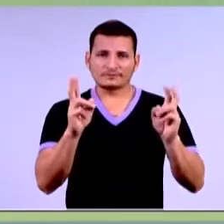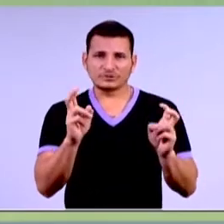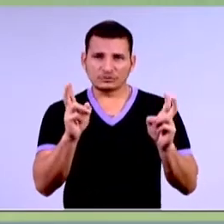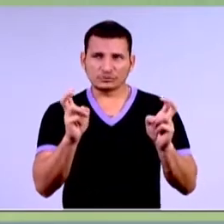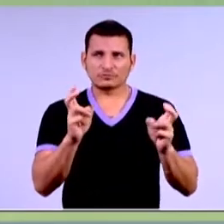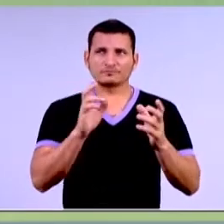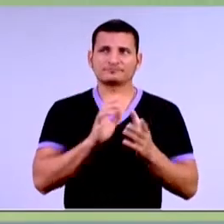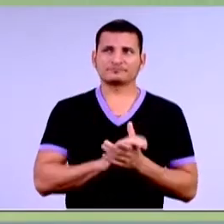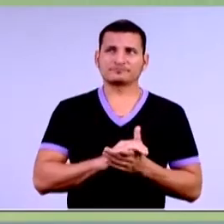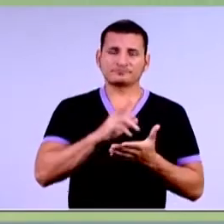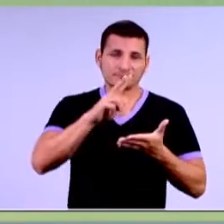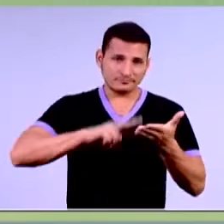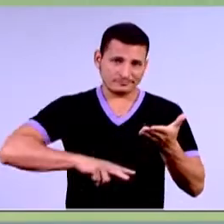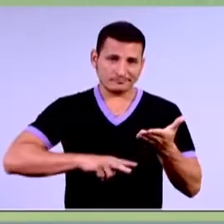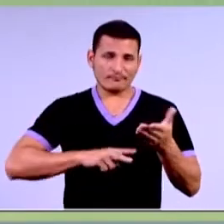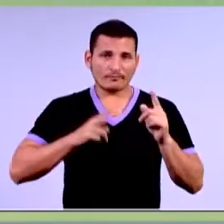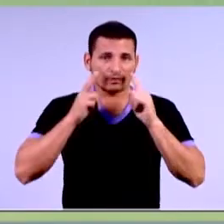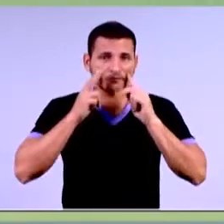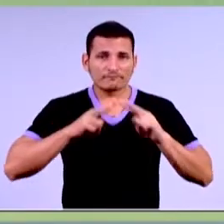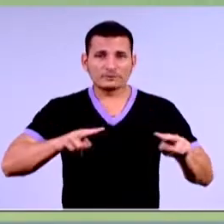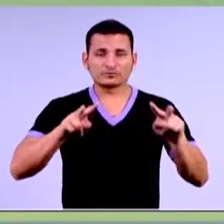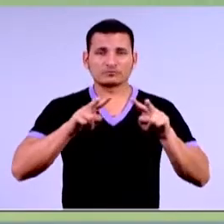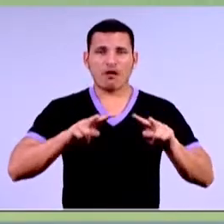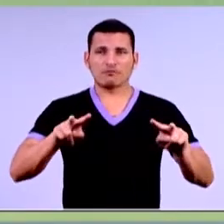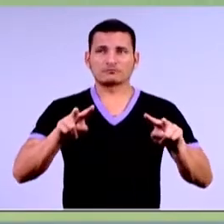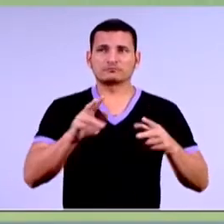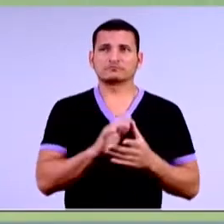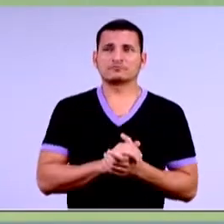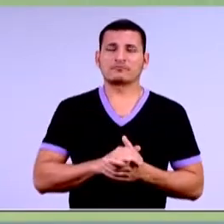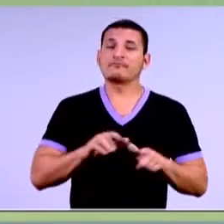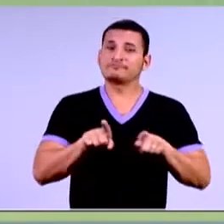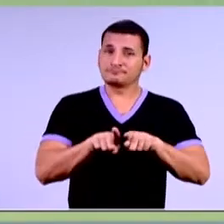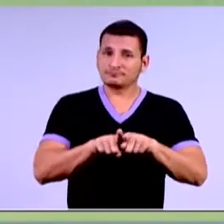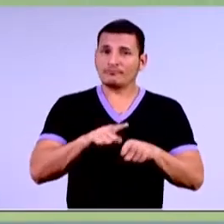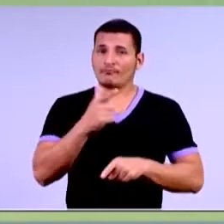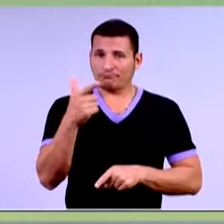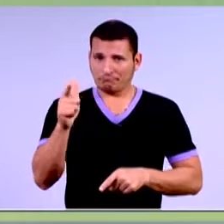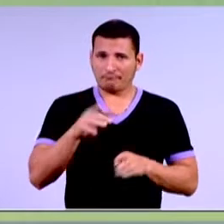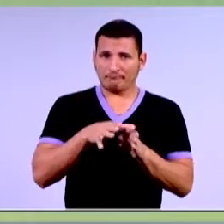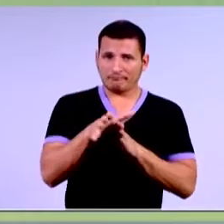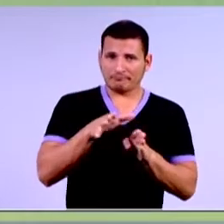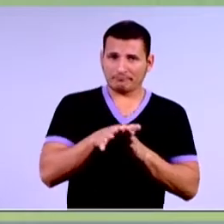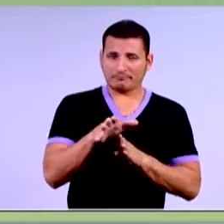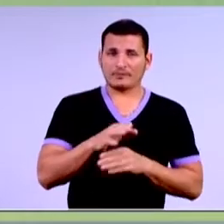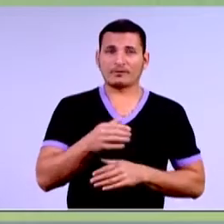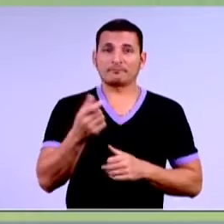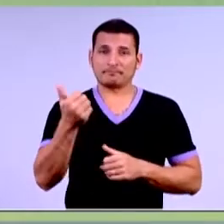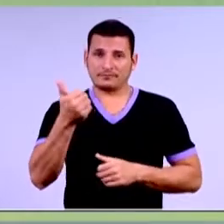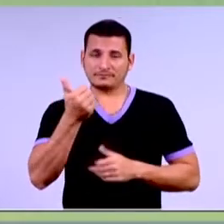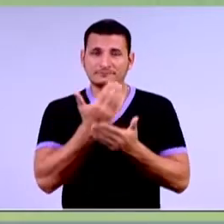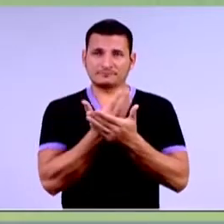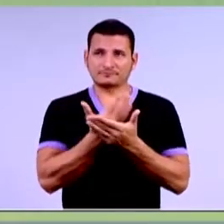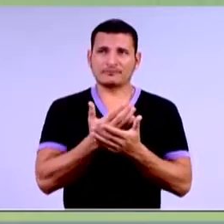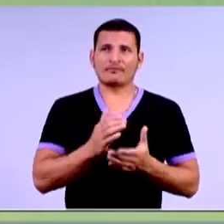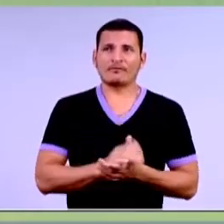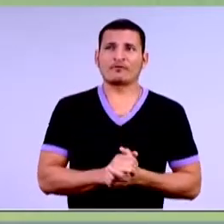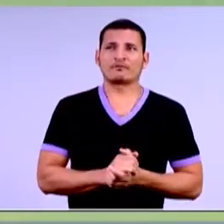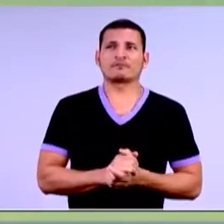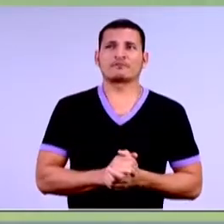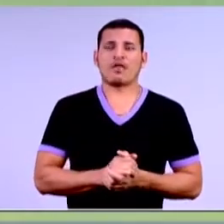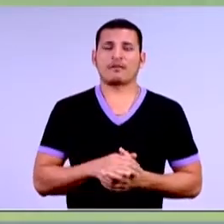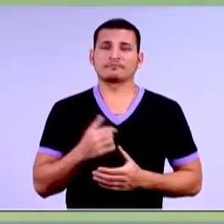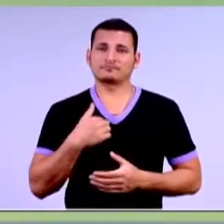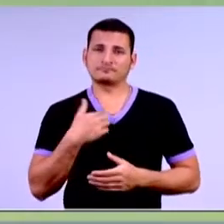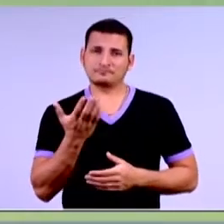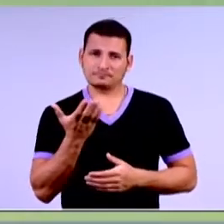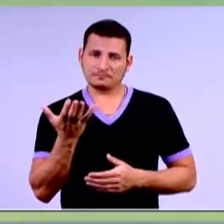seja a leitura visual também ser uma outra dica que nós temos aqui na nossa primeira aula então quando eu tenho